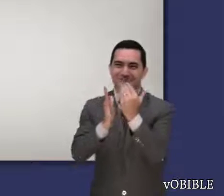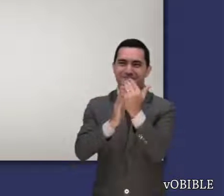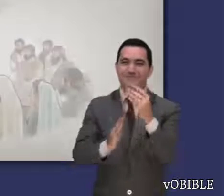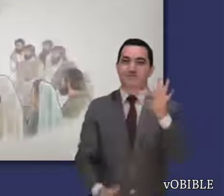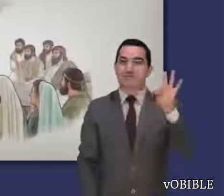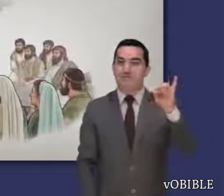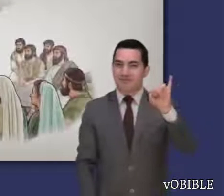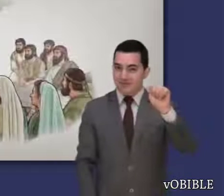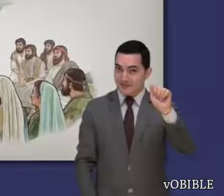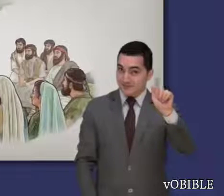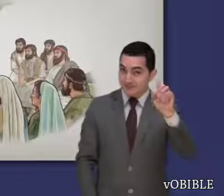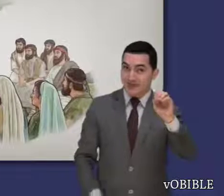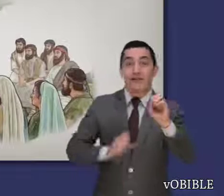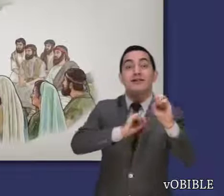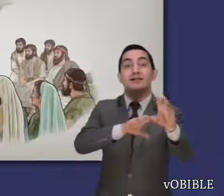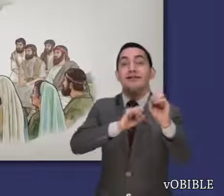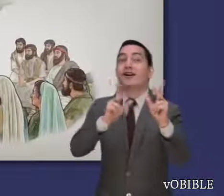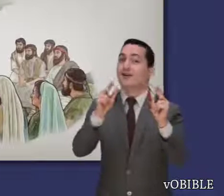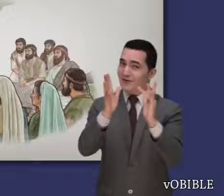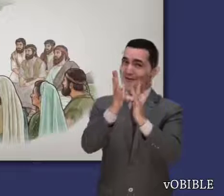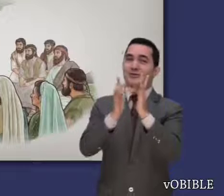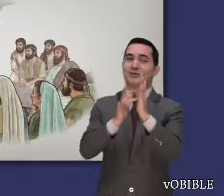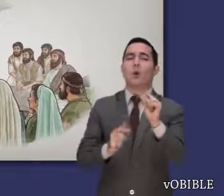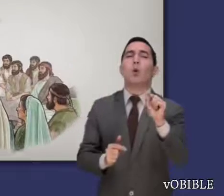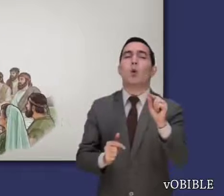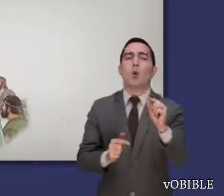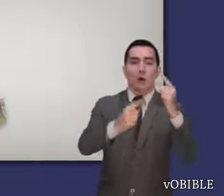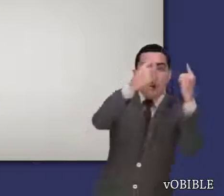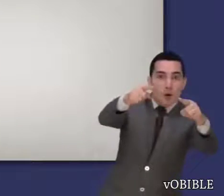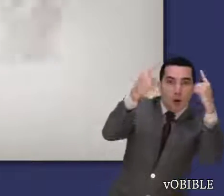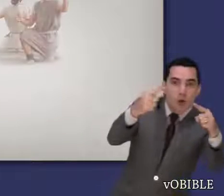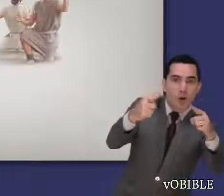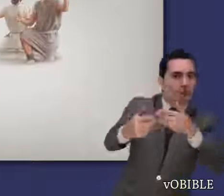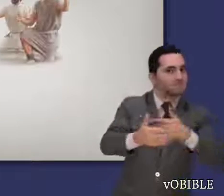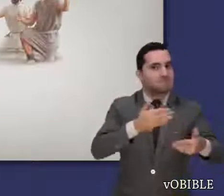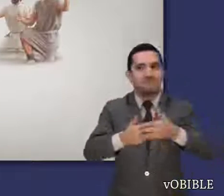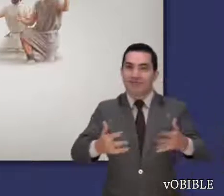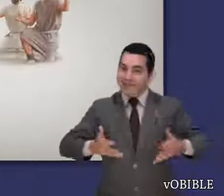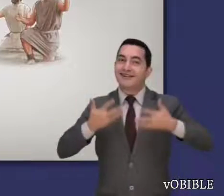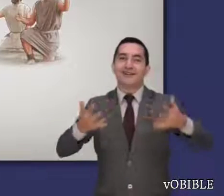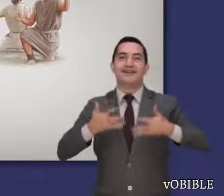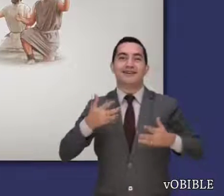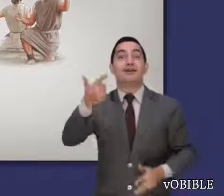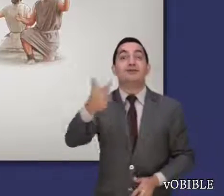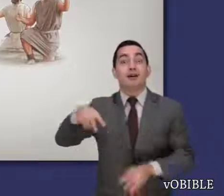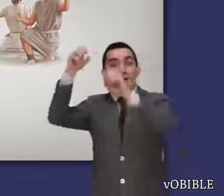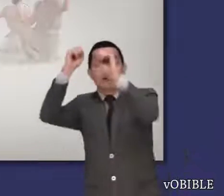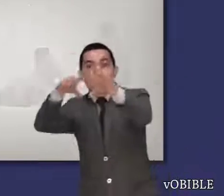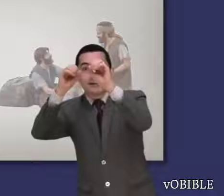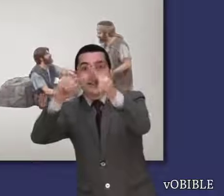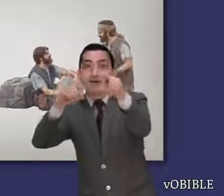sabia? Tiago faz várias referências ao Sermão do Monte. Por exemplo, ele diz que podemos ter alegria quando